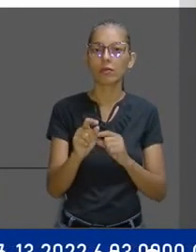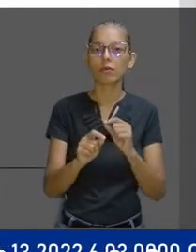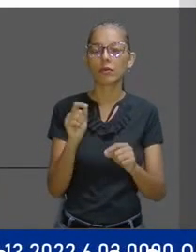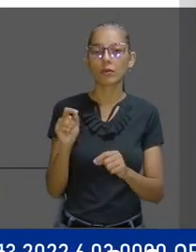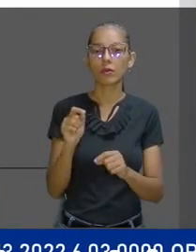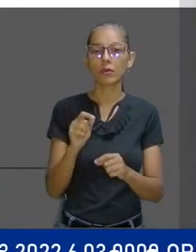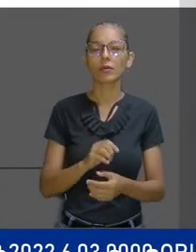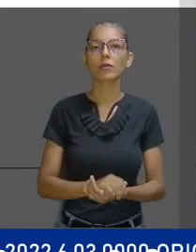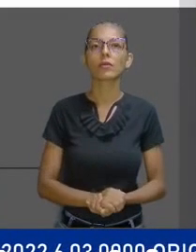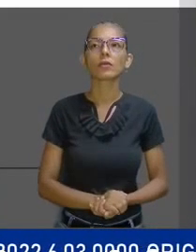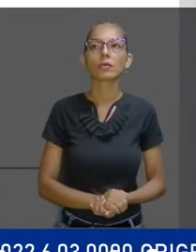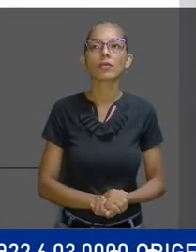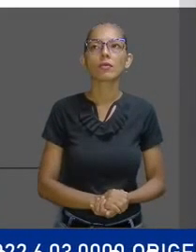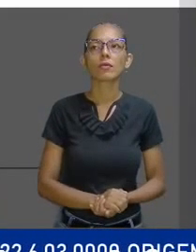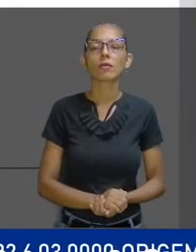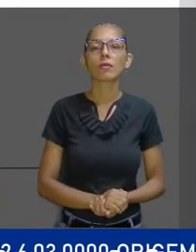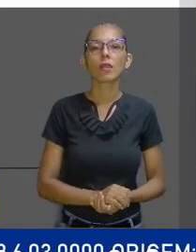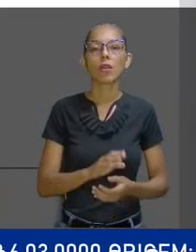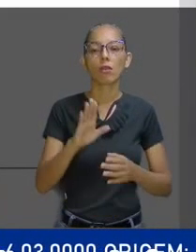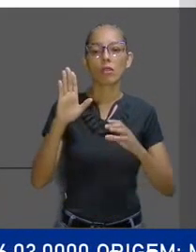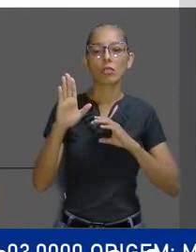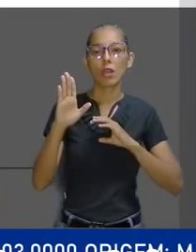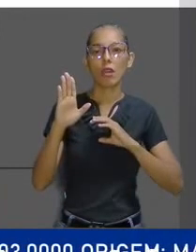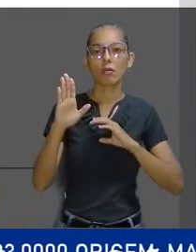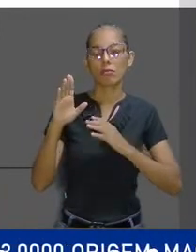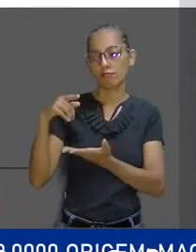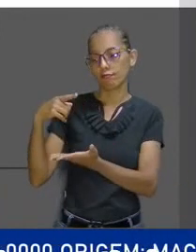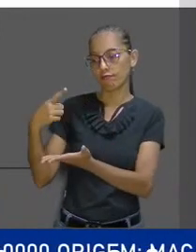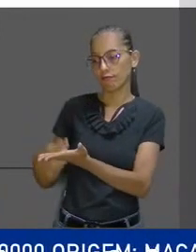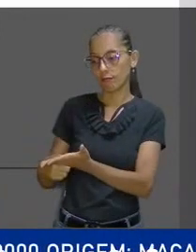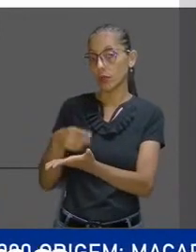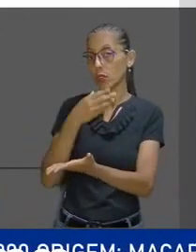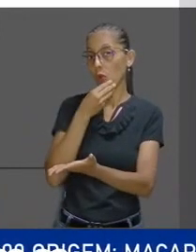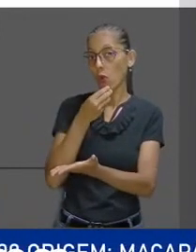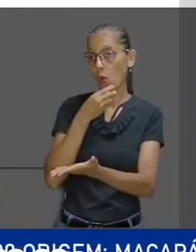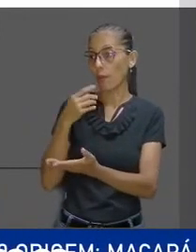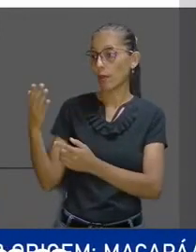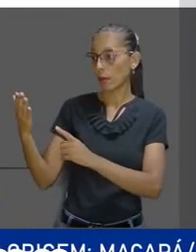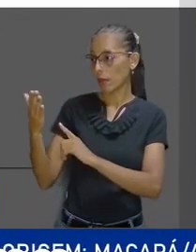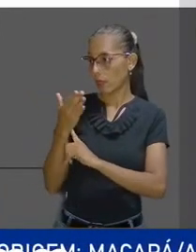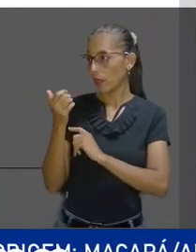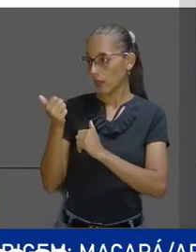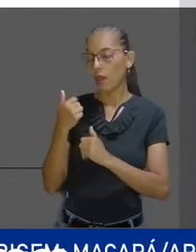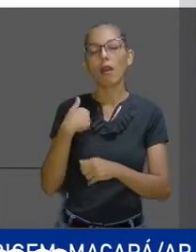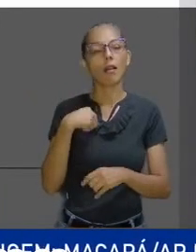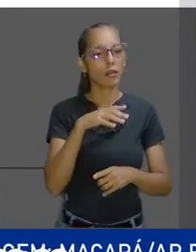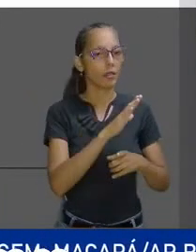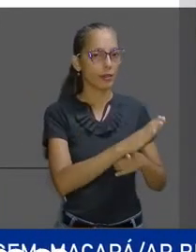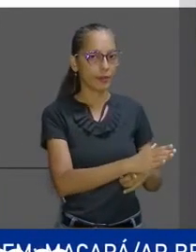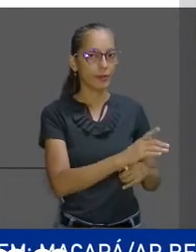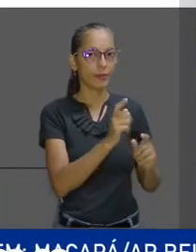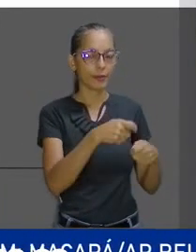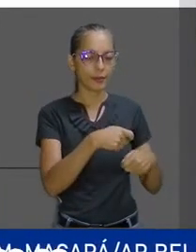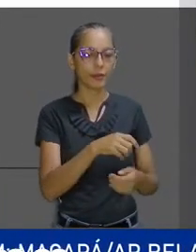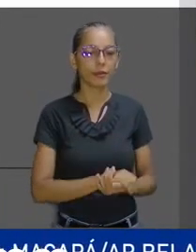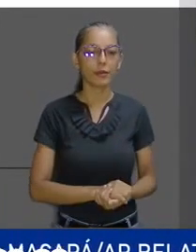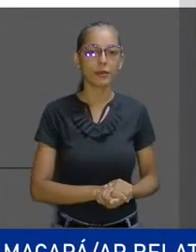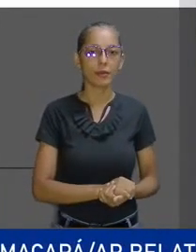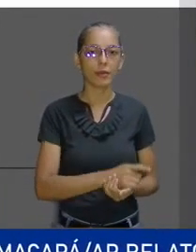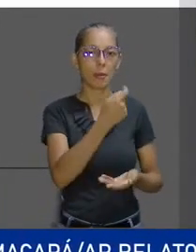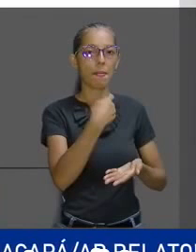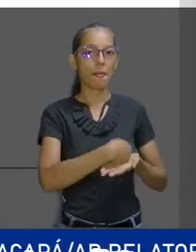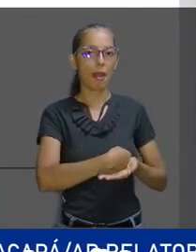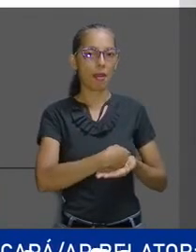contratado por Irlon, tendo sido acordado que transportaria este último de Macapá para Oiapoque pelo valor de